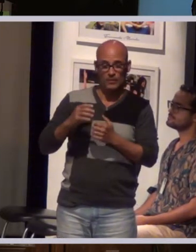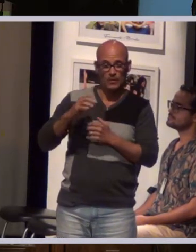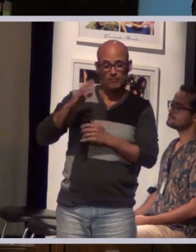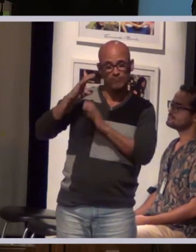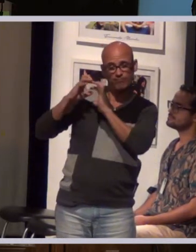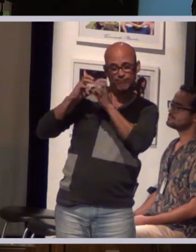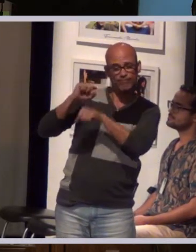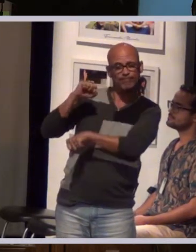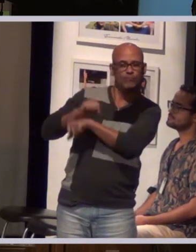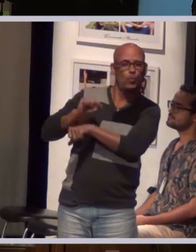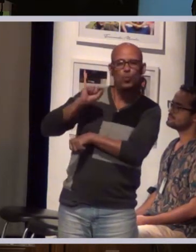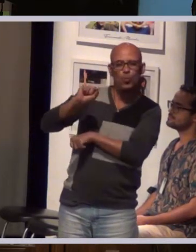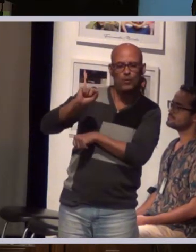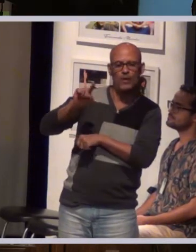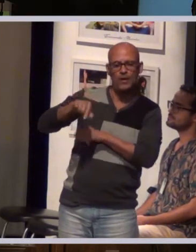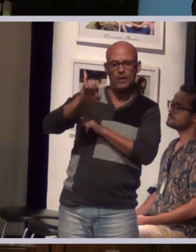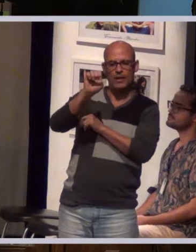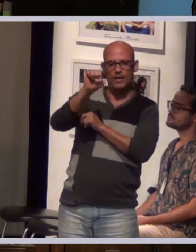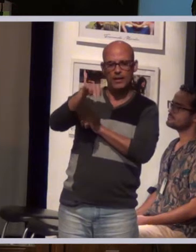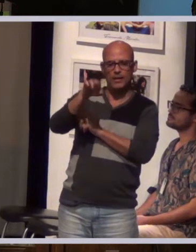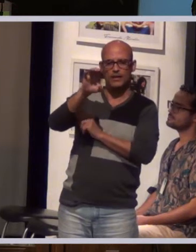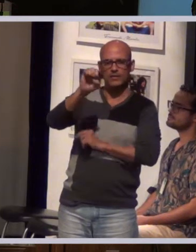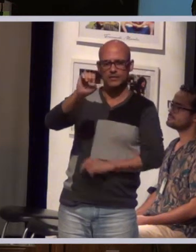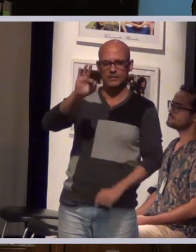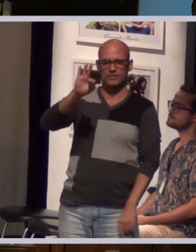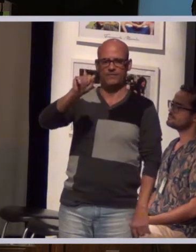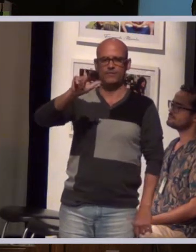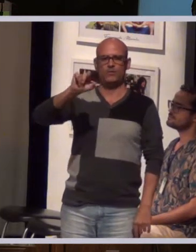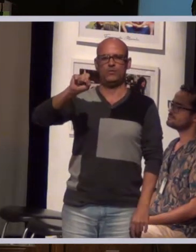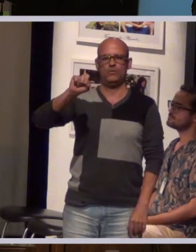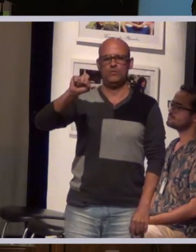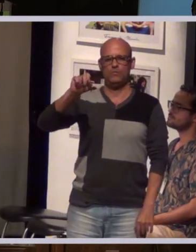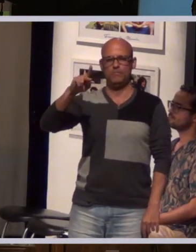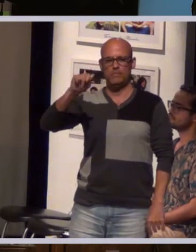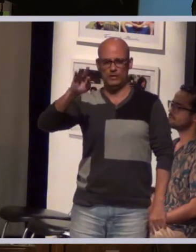conhecida como encefalopatia